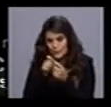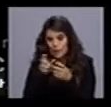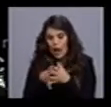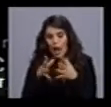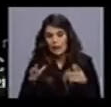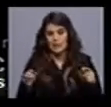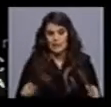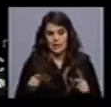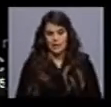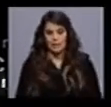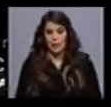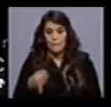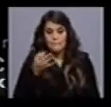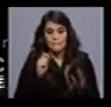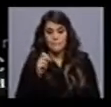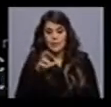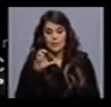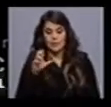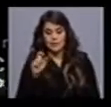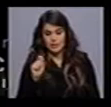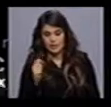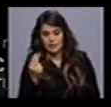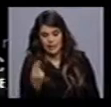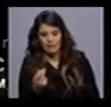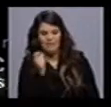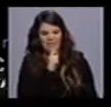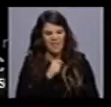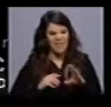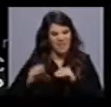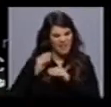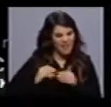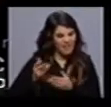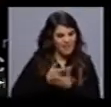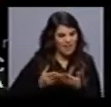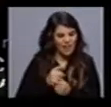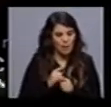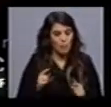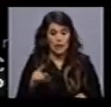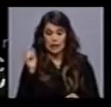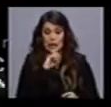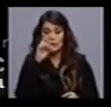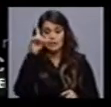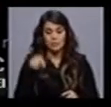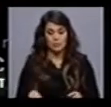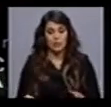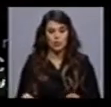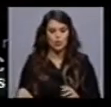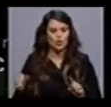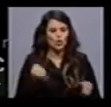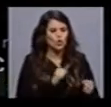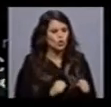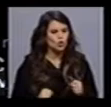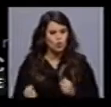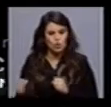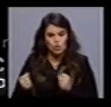de galáxias de Perseu. E isso criou ali um burburinho gravitacional, como é óbvio, criando então uma agitação nestes